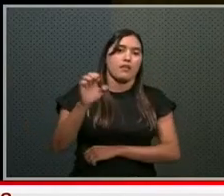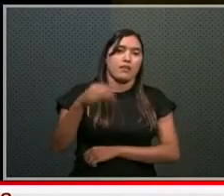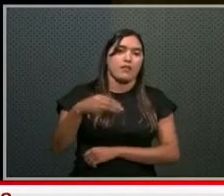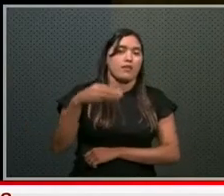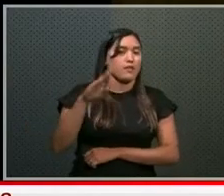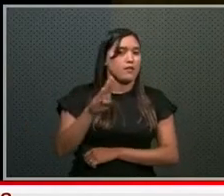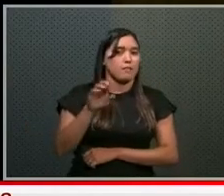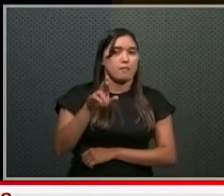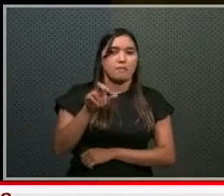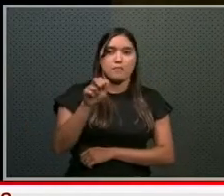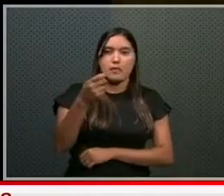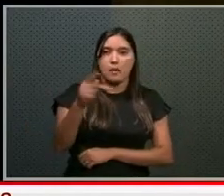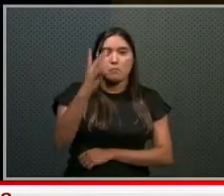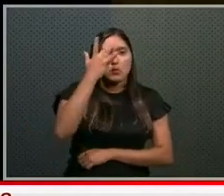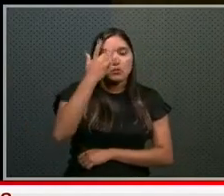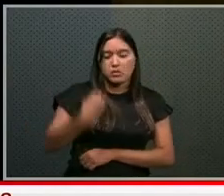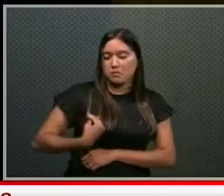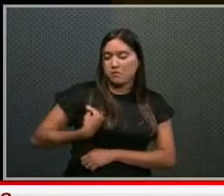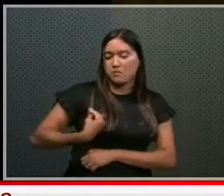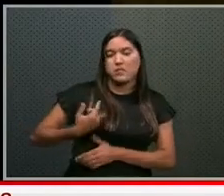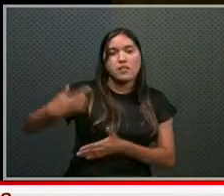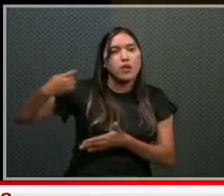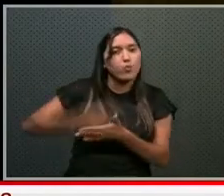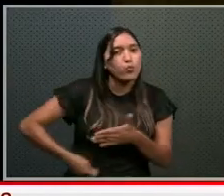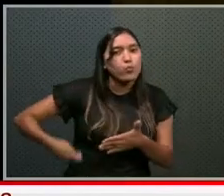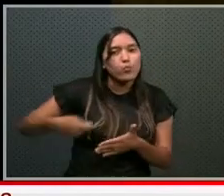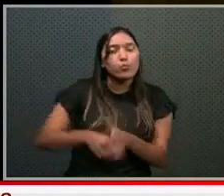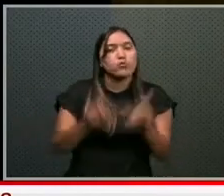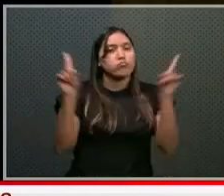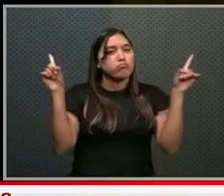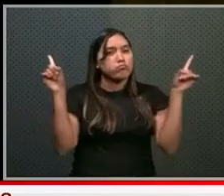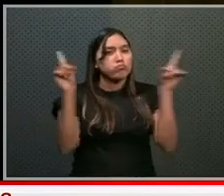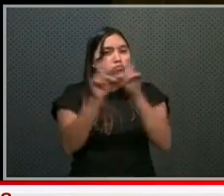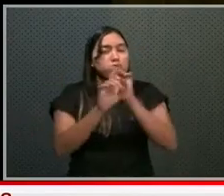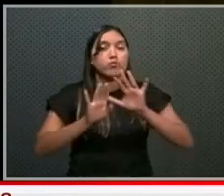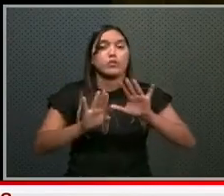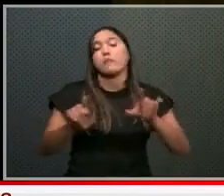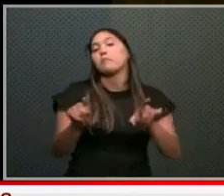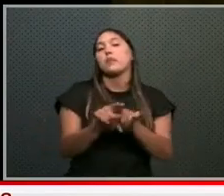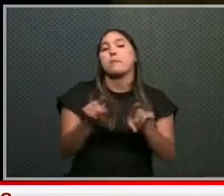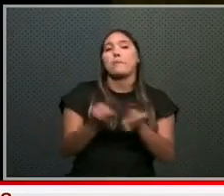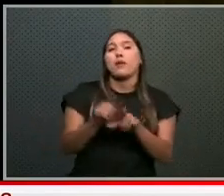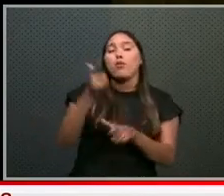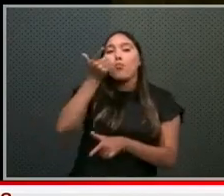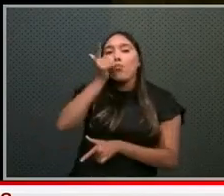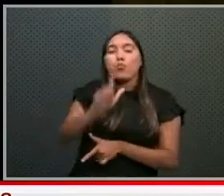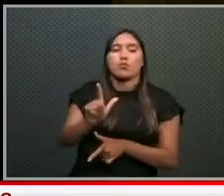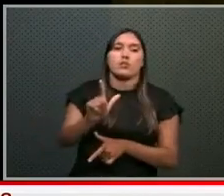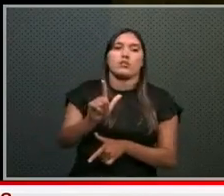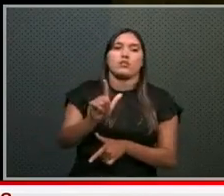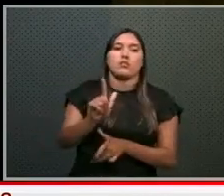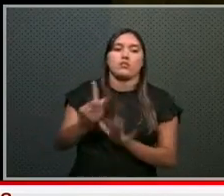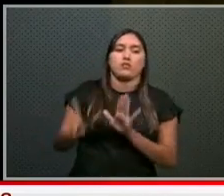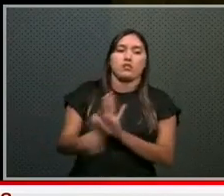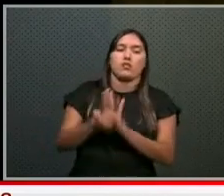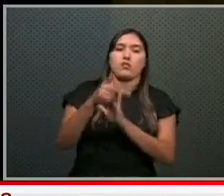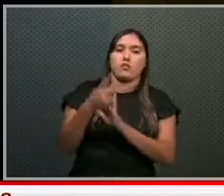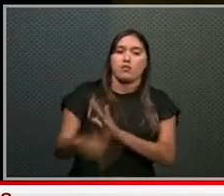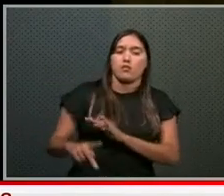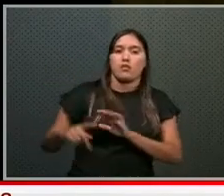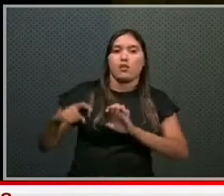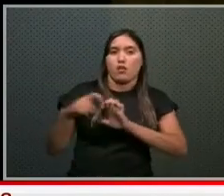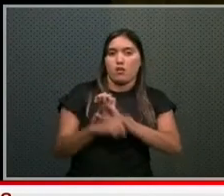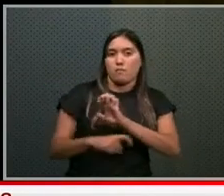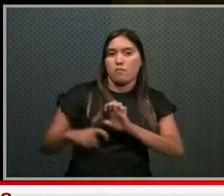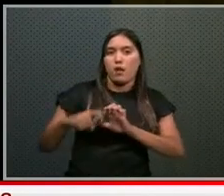a existência a luta os desafios mas também as conquista que a Embrapa tem tido